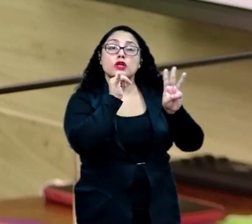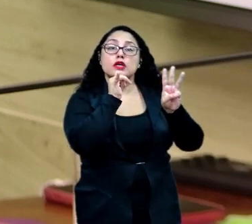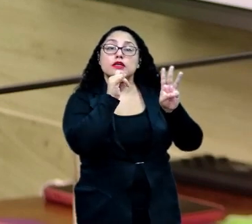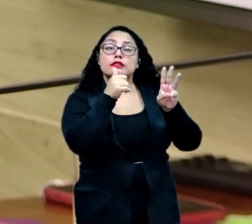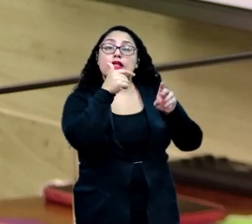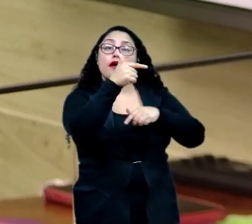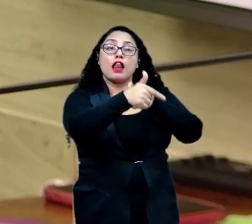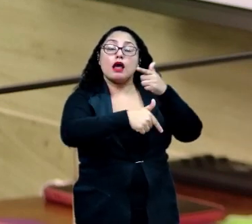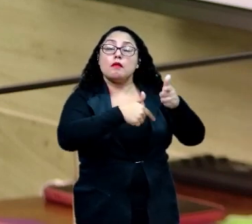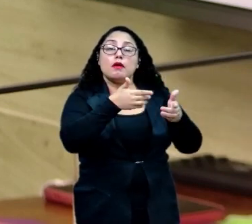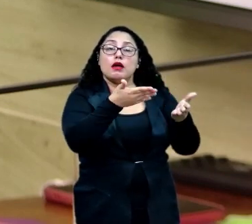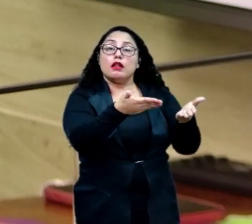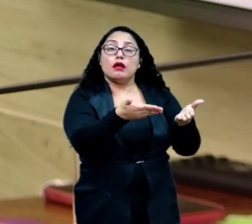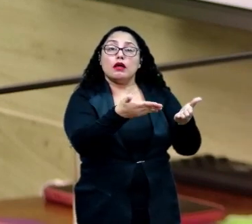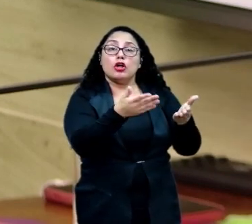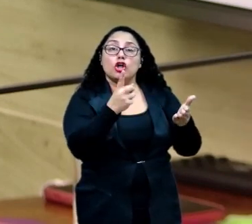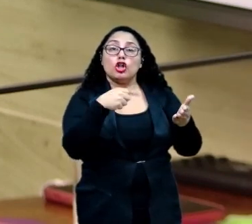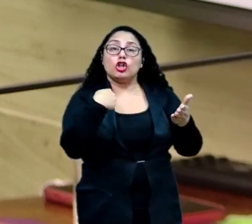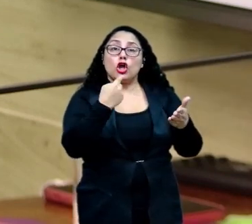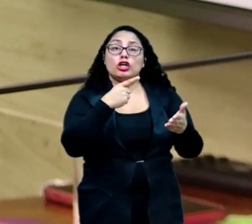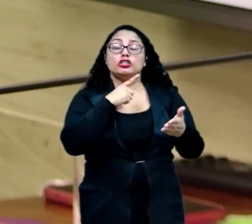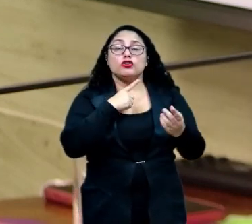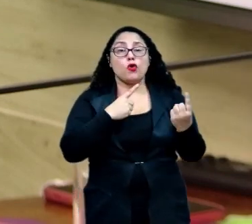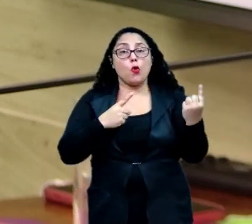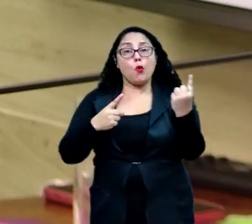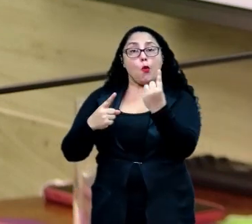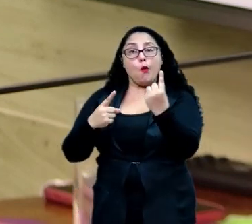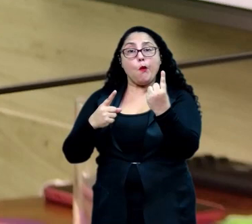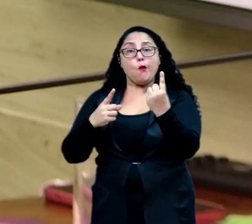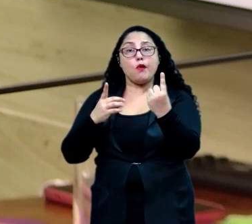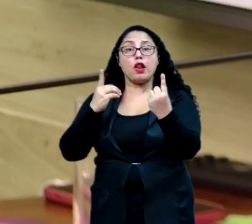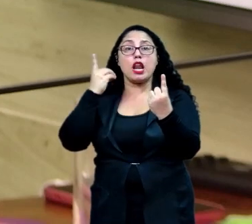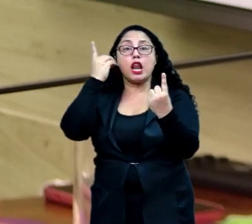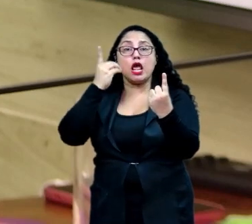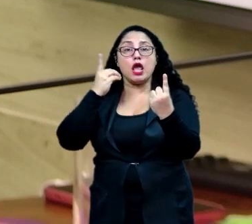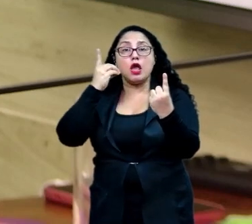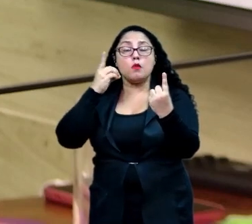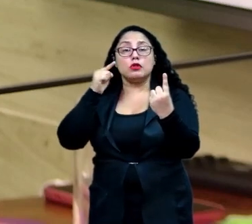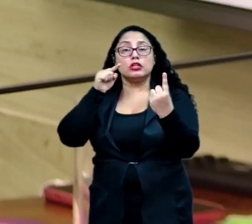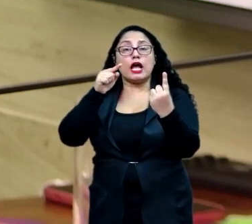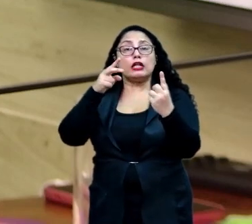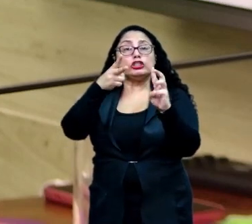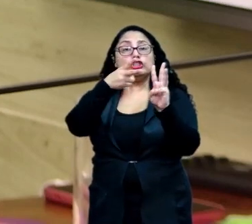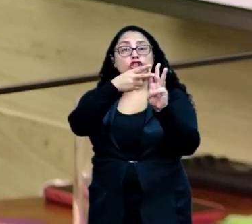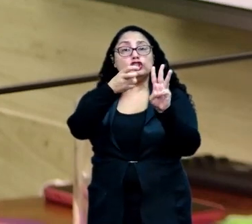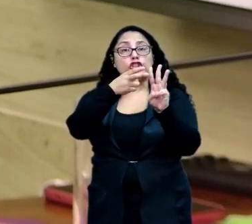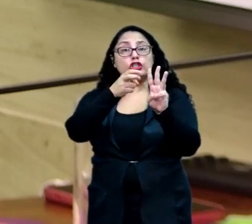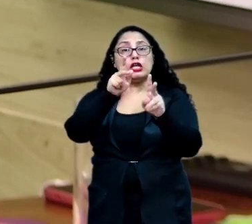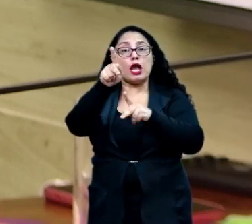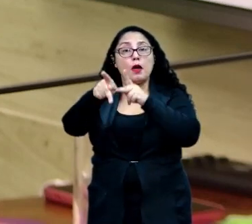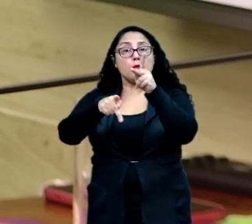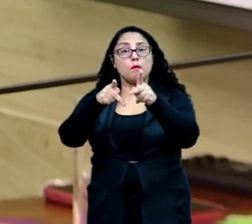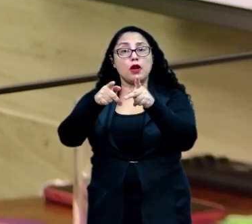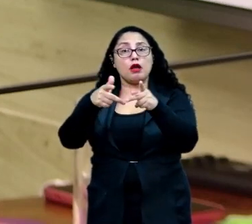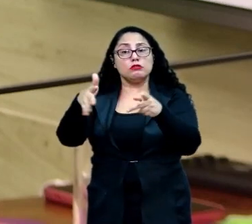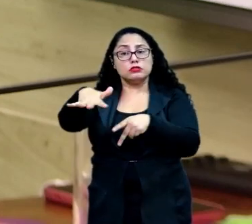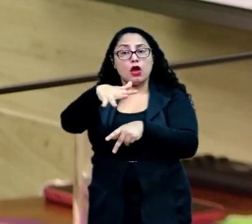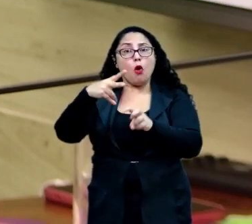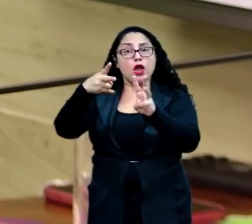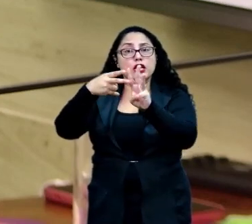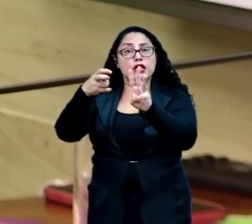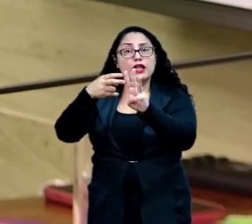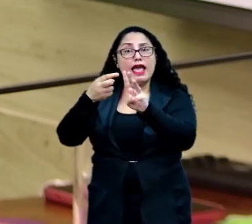ocupou. A gente tinha tido um parlamentar indígena, e a população indígena é uma